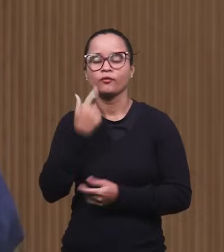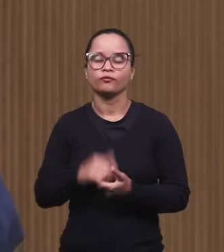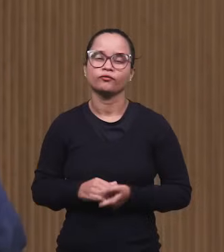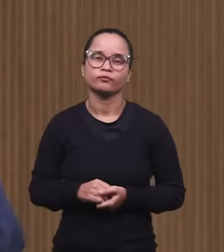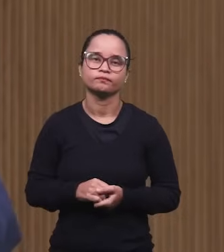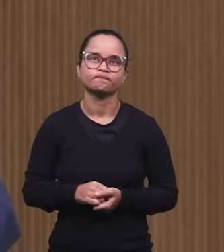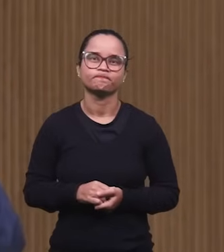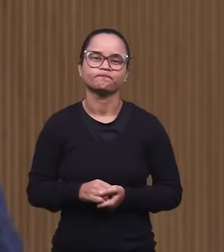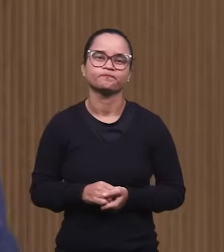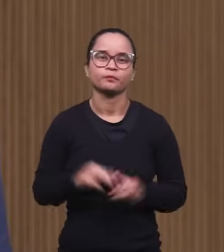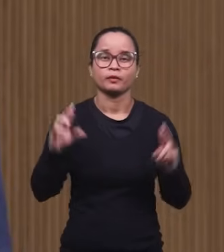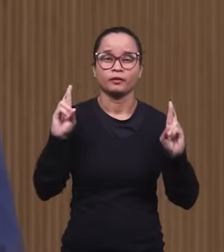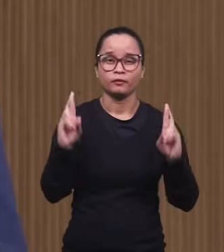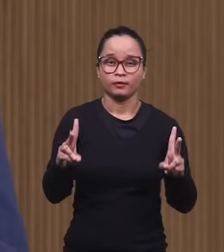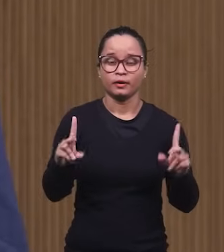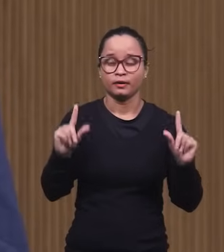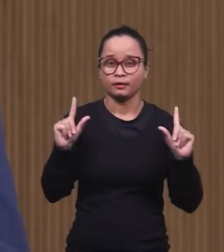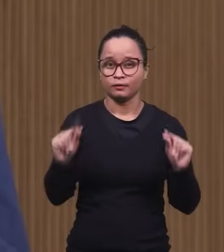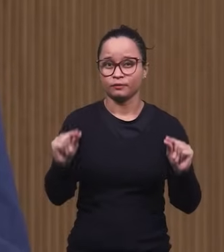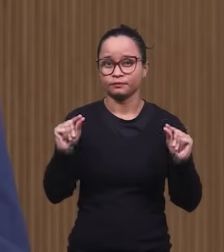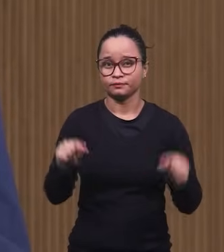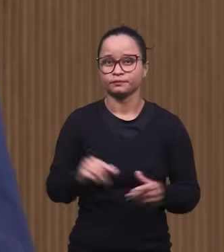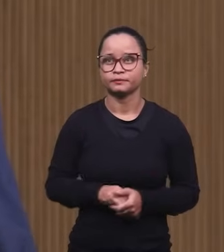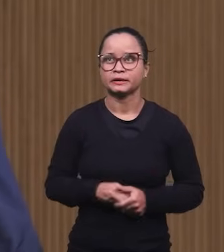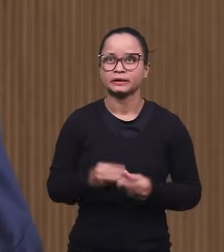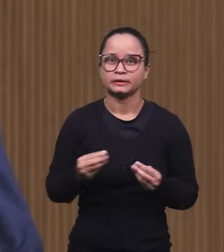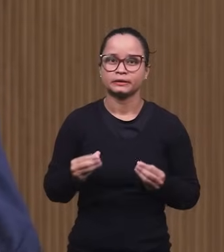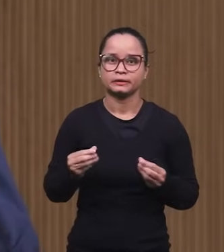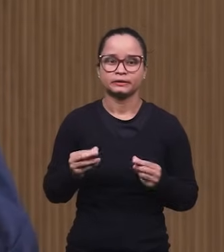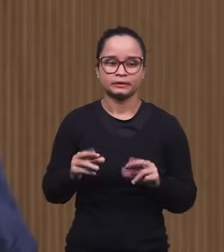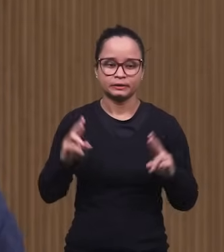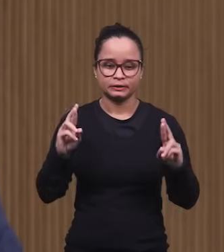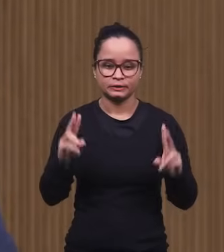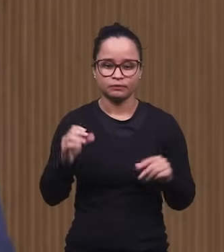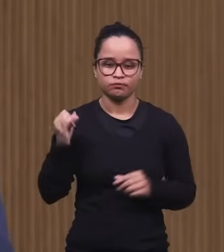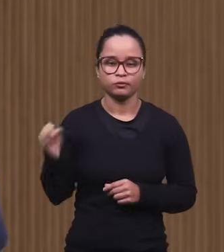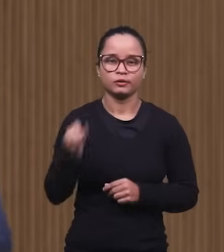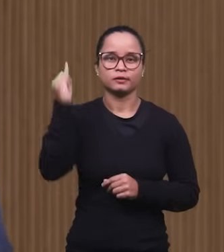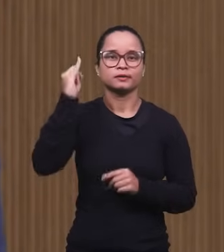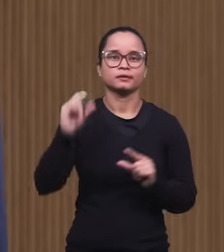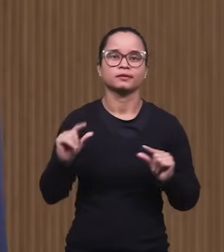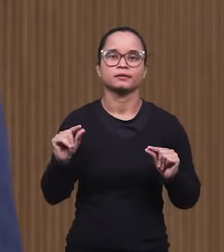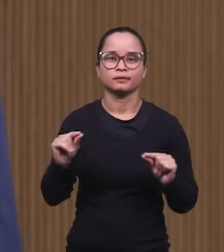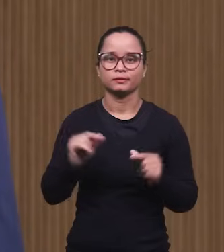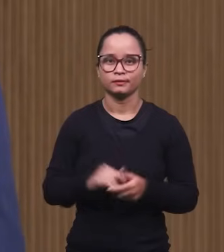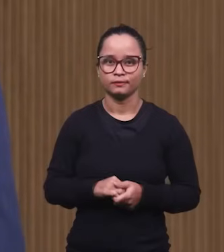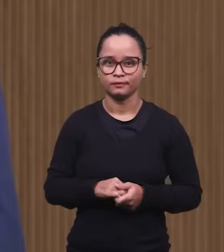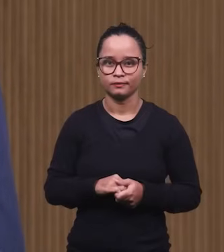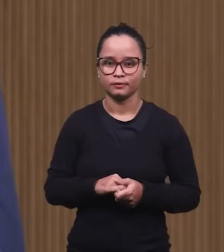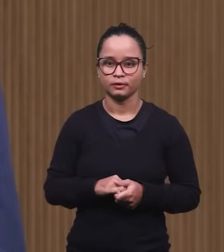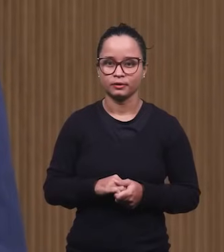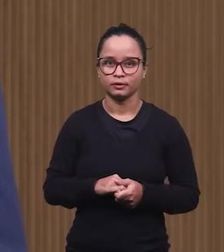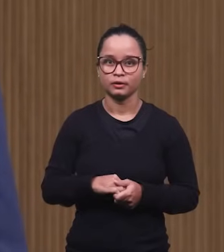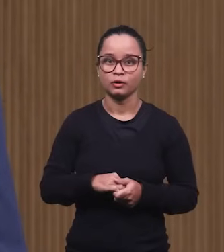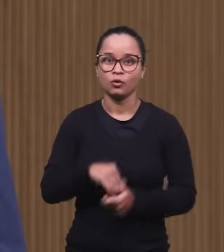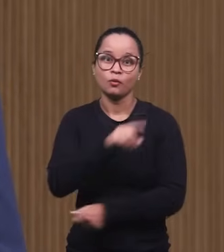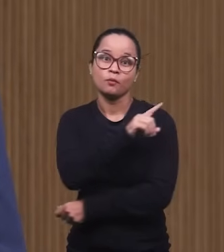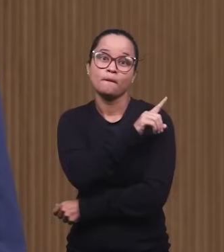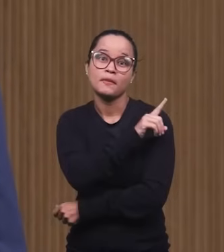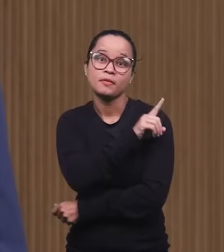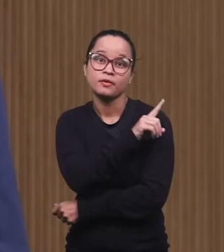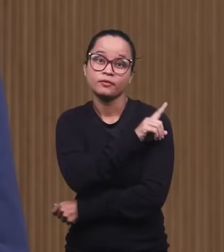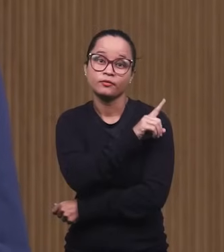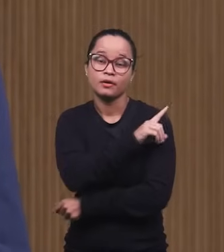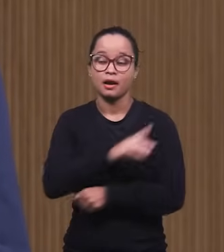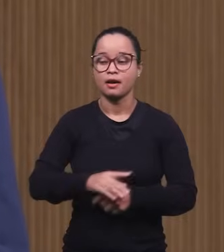um grande diferencial aí, uma grande importância, o 1º aninho. Gente, o 1º